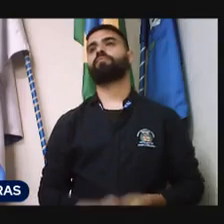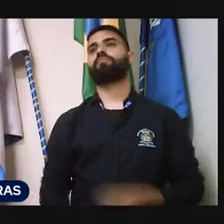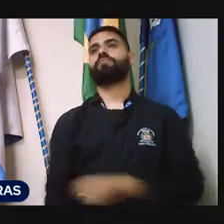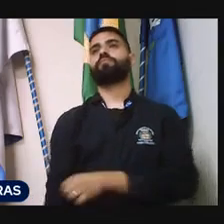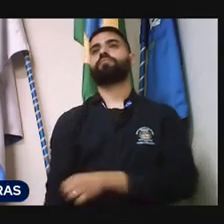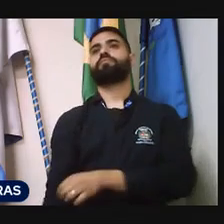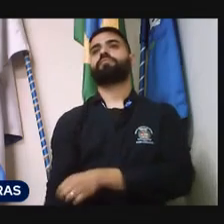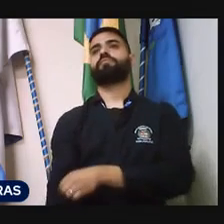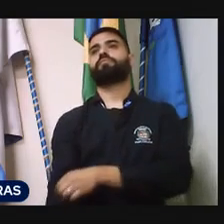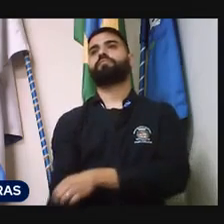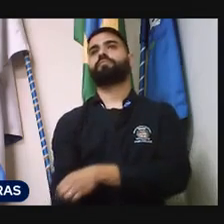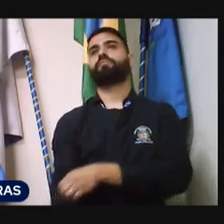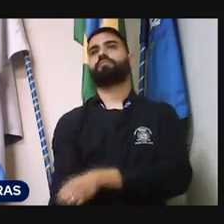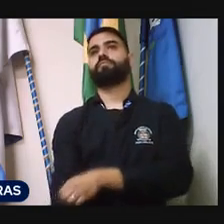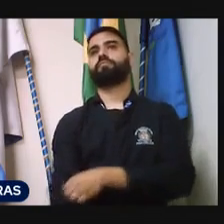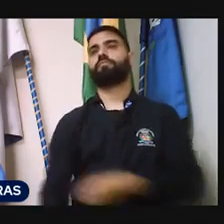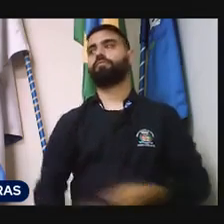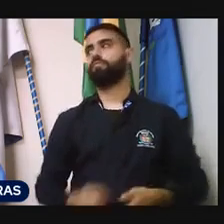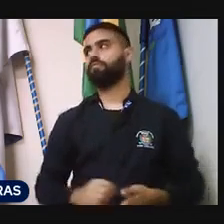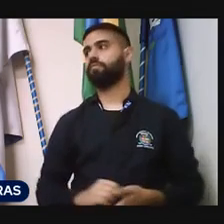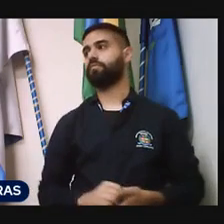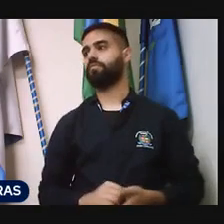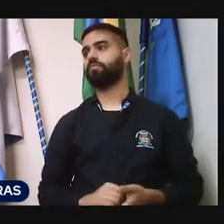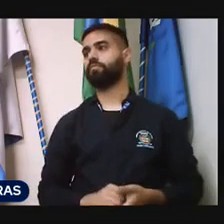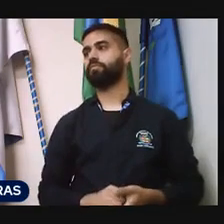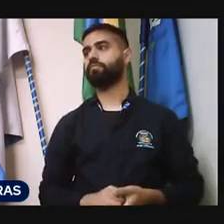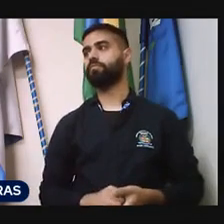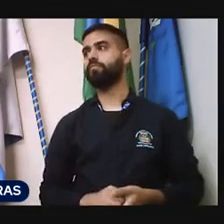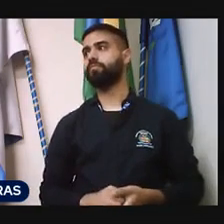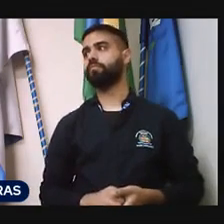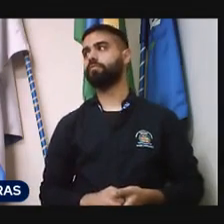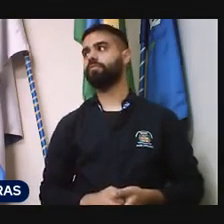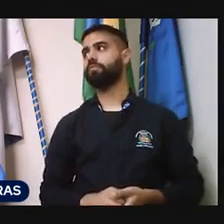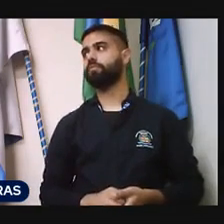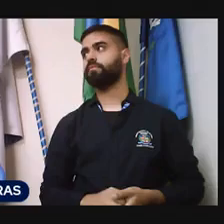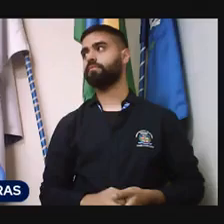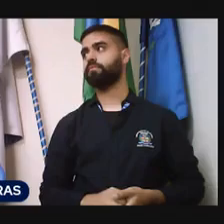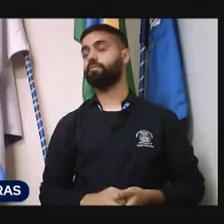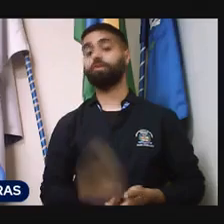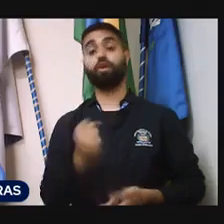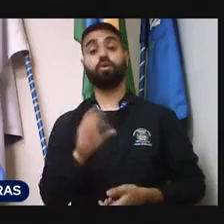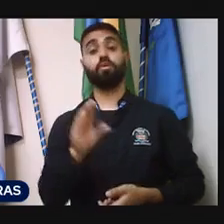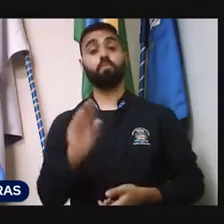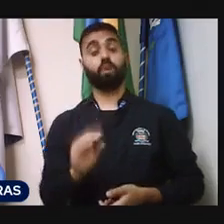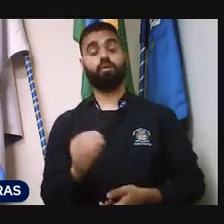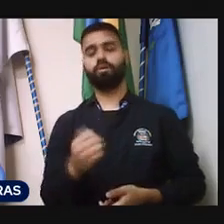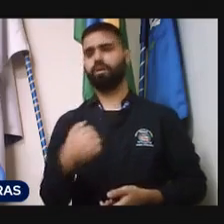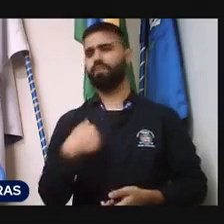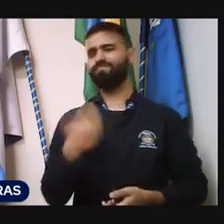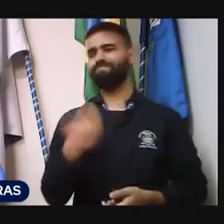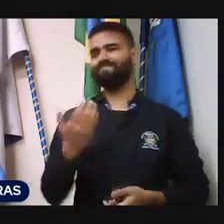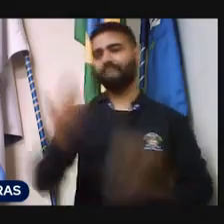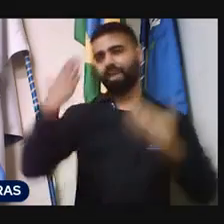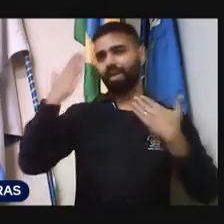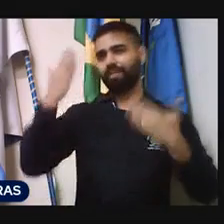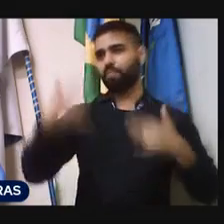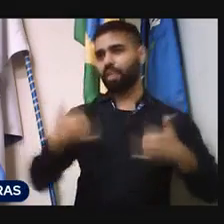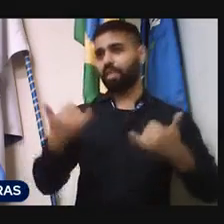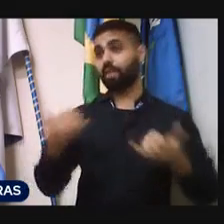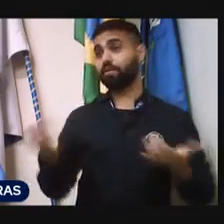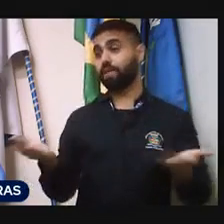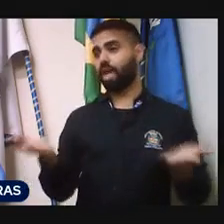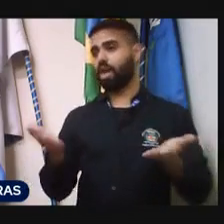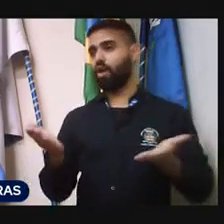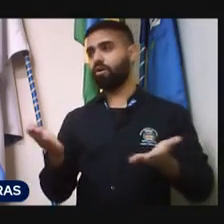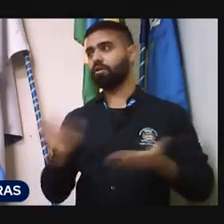oi oi Oi boa noite a todos e agradeceu a oportunidade de passar sim mas